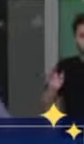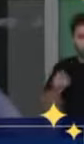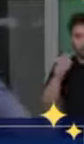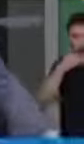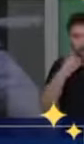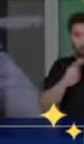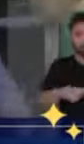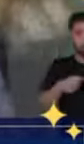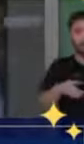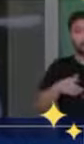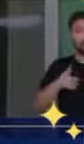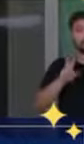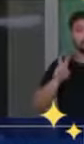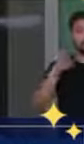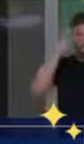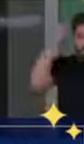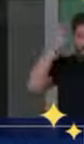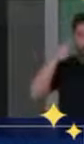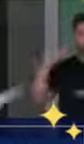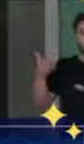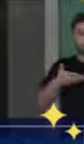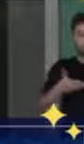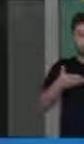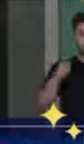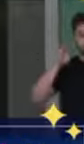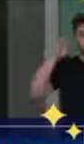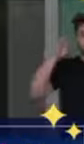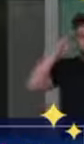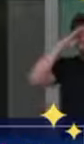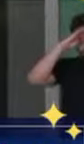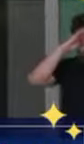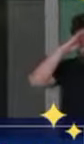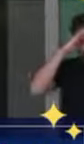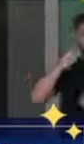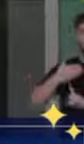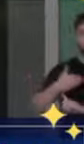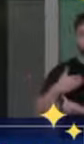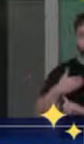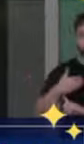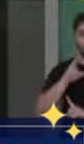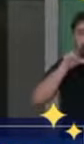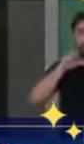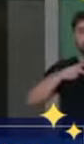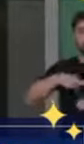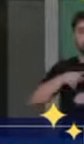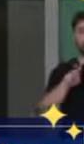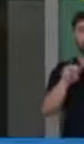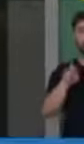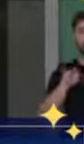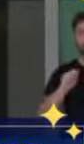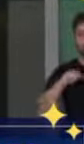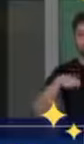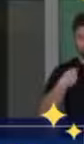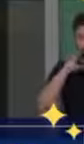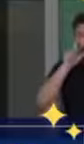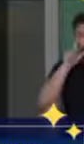caso Marielle, trazendo uma visita de Bolsonaro à embaixada da Hungria. O que está mais escandaloso nisso é que ninguém está perguntando